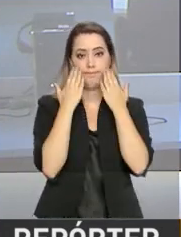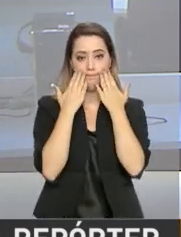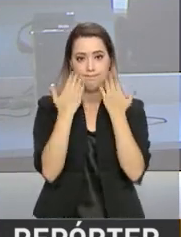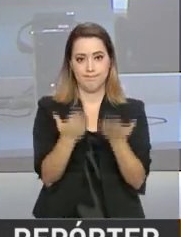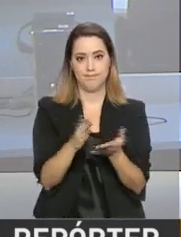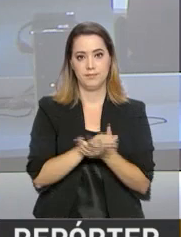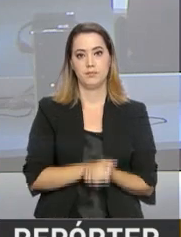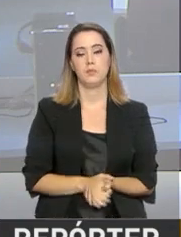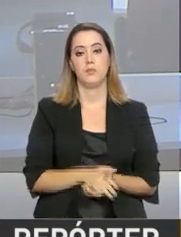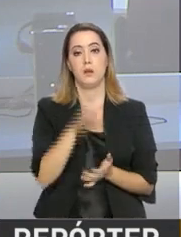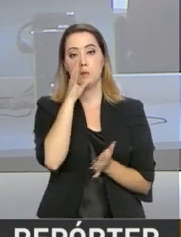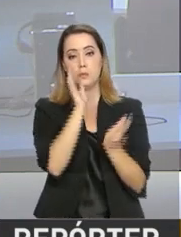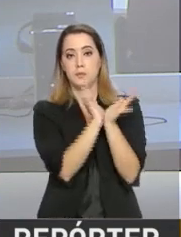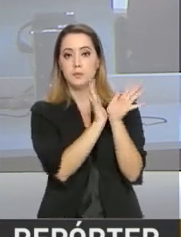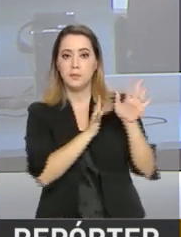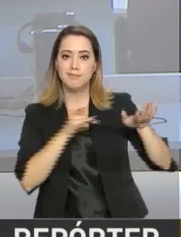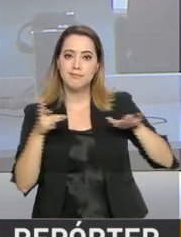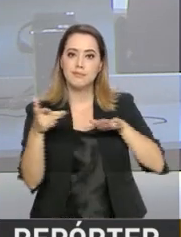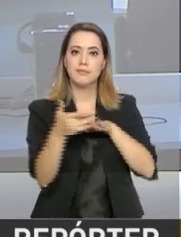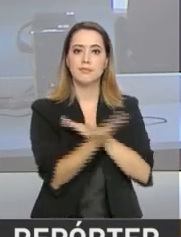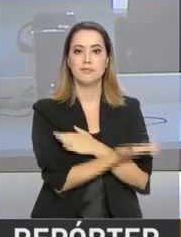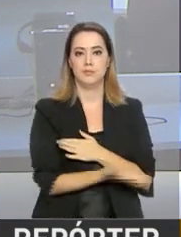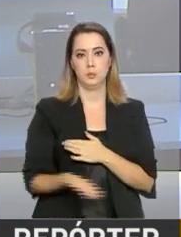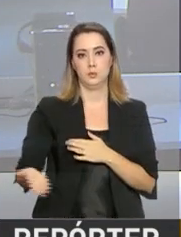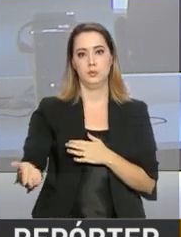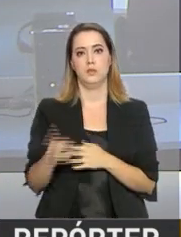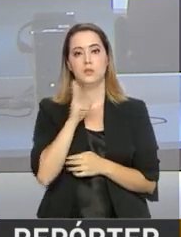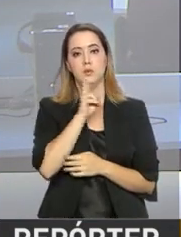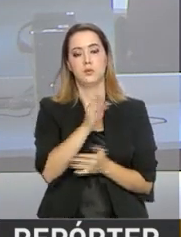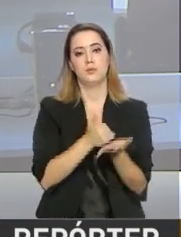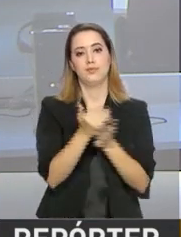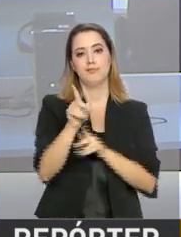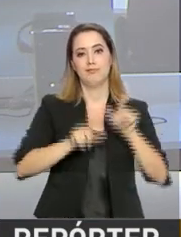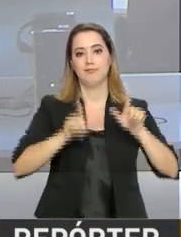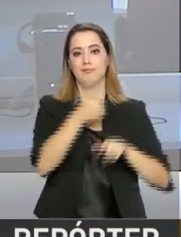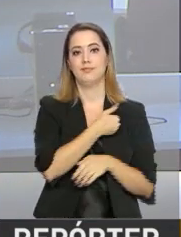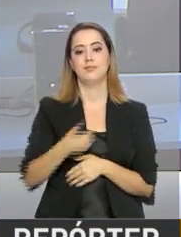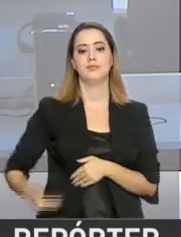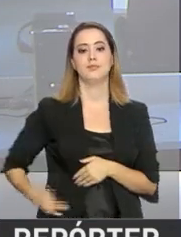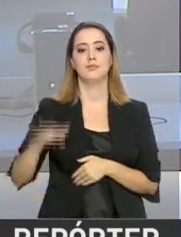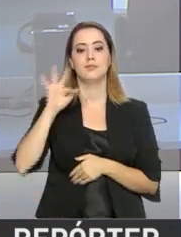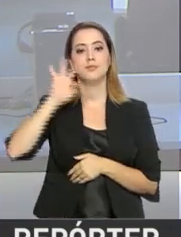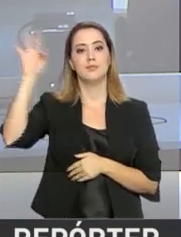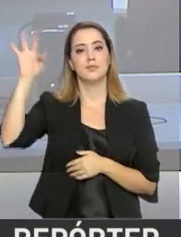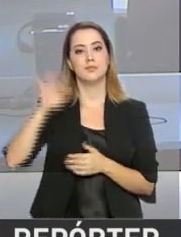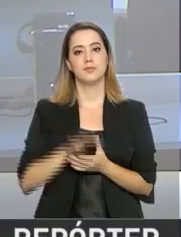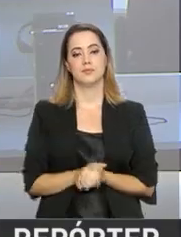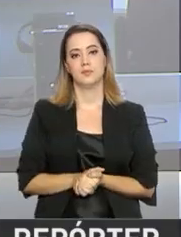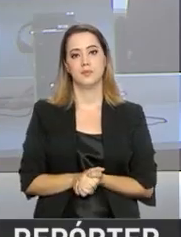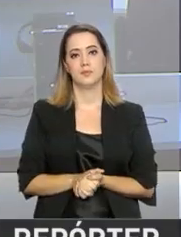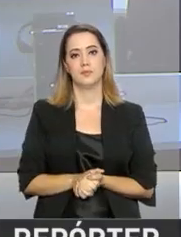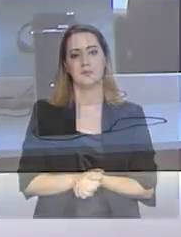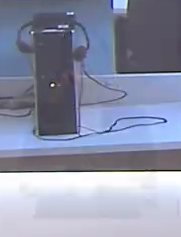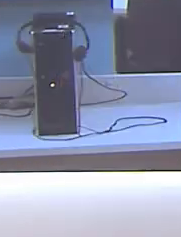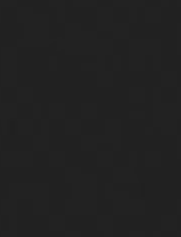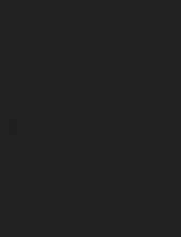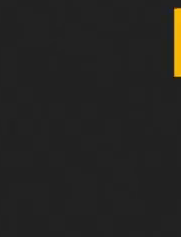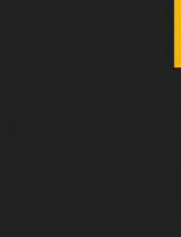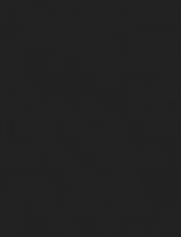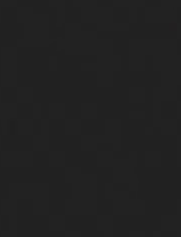edição acompanhe as notícias também pelas nossas redes sociais e continue com a gente aqui na nbr a tv do governo federal